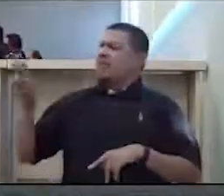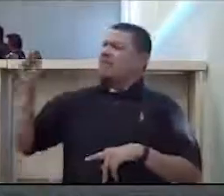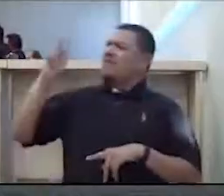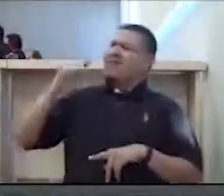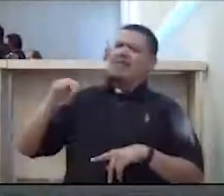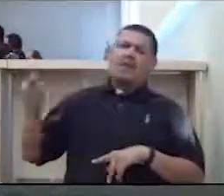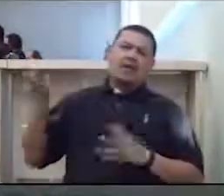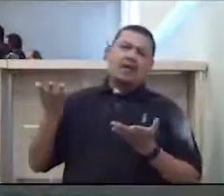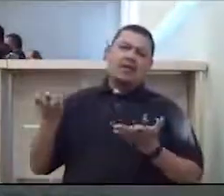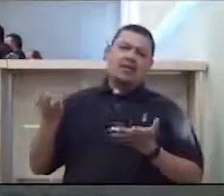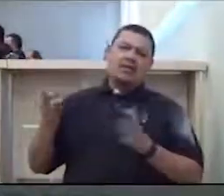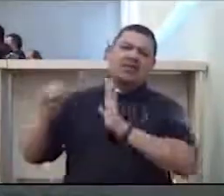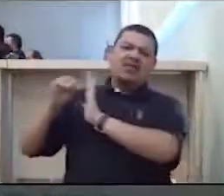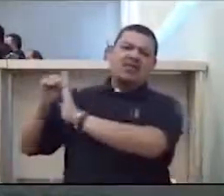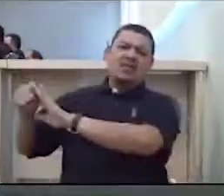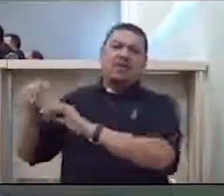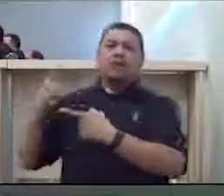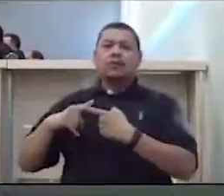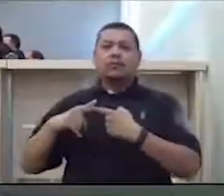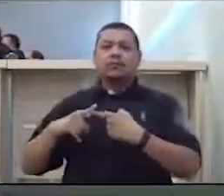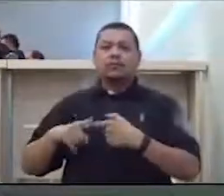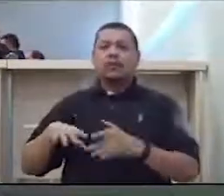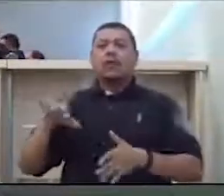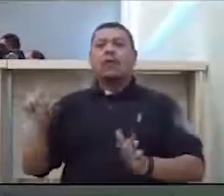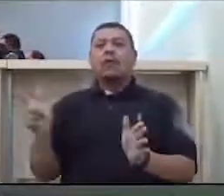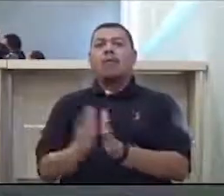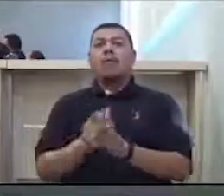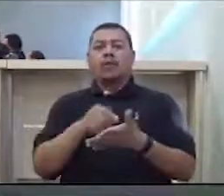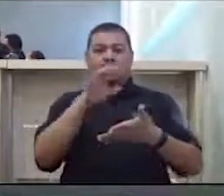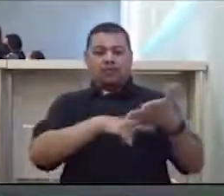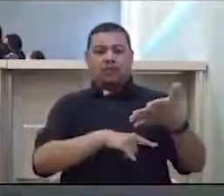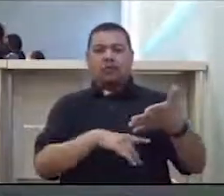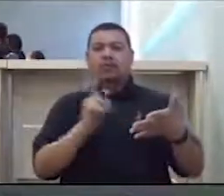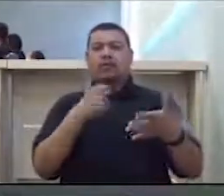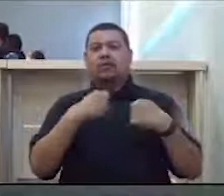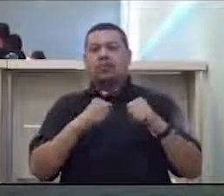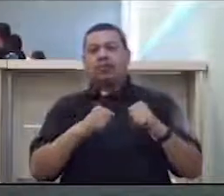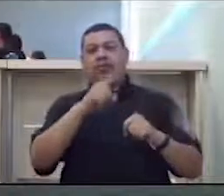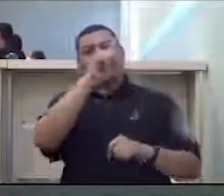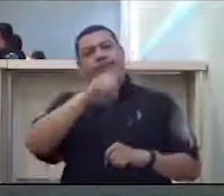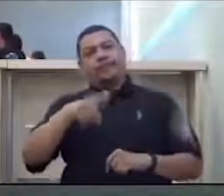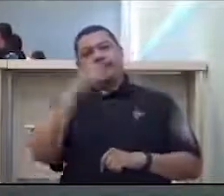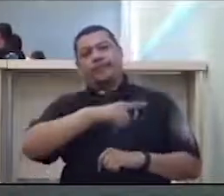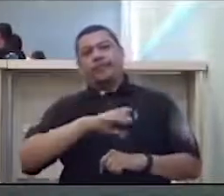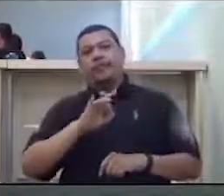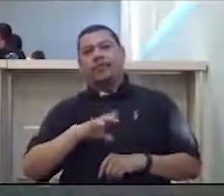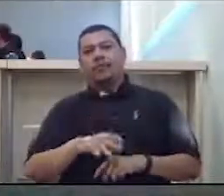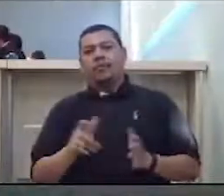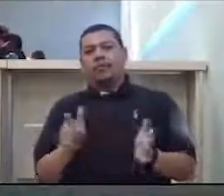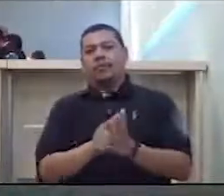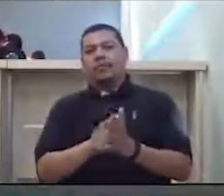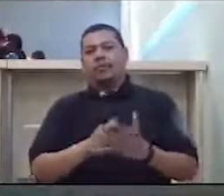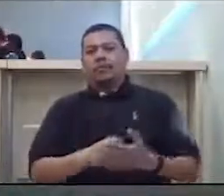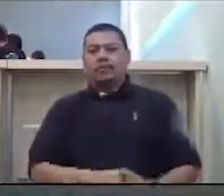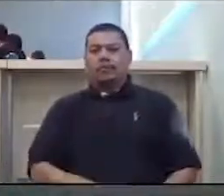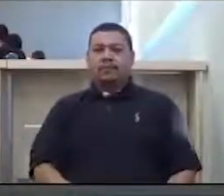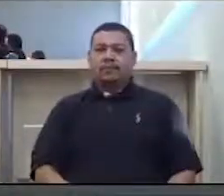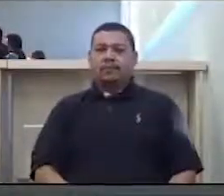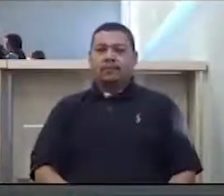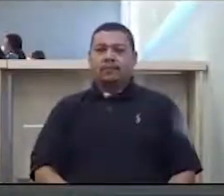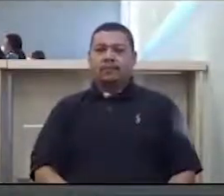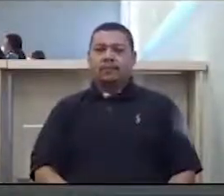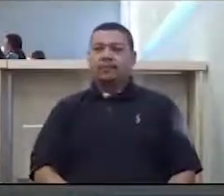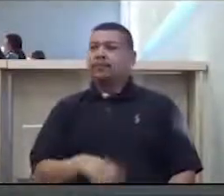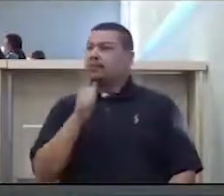rapaz. Por que não põe nos papéis escrito lá? Não precisava bloquear o leito, basta colocar lá. Não tem